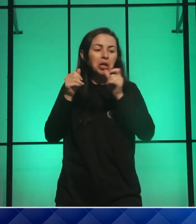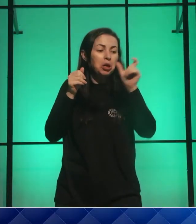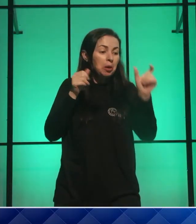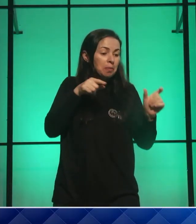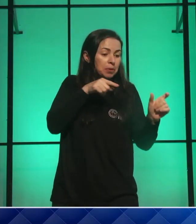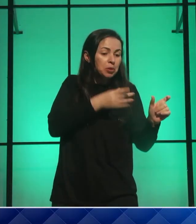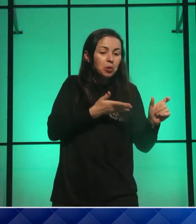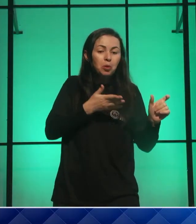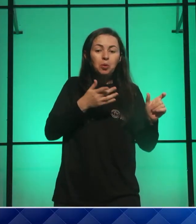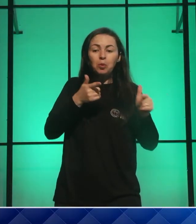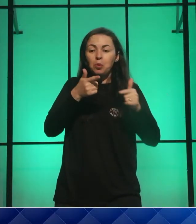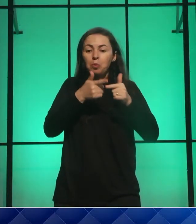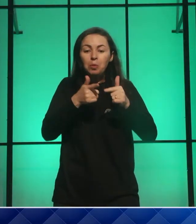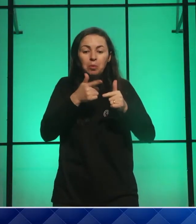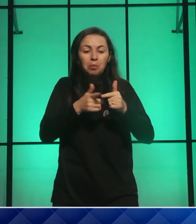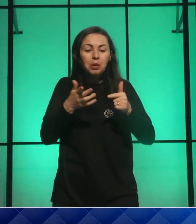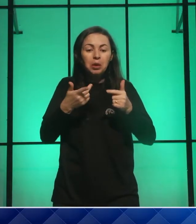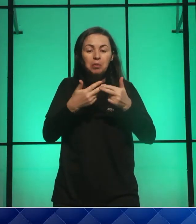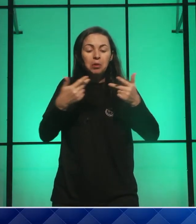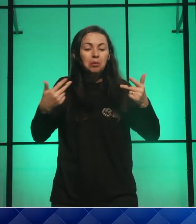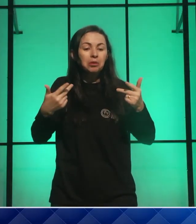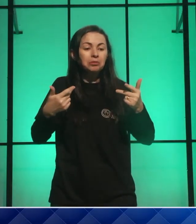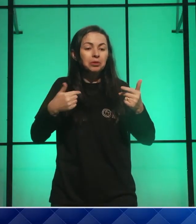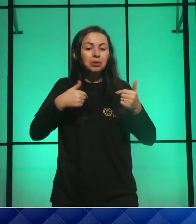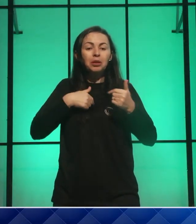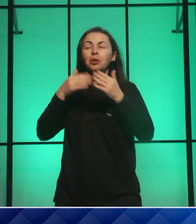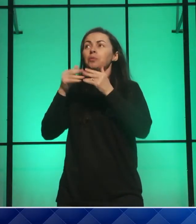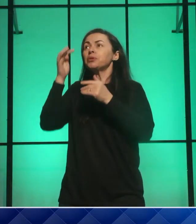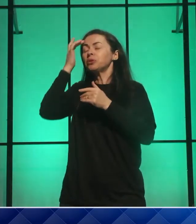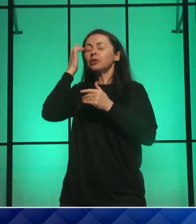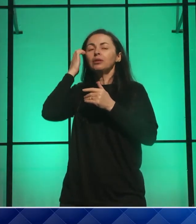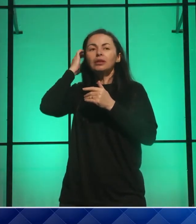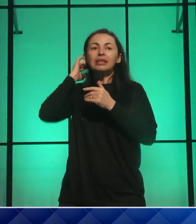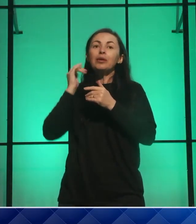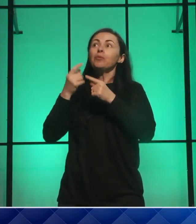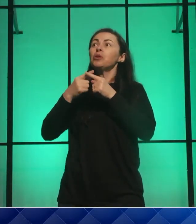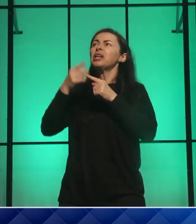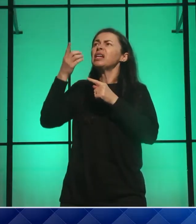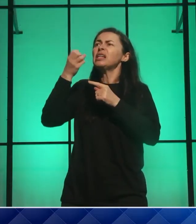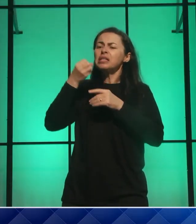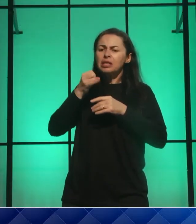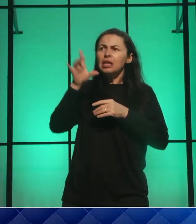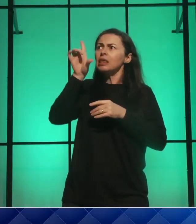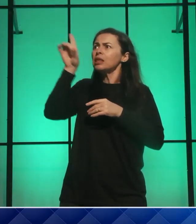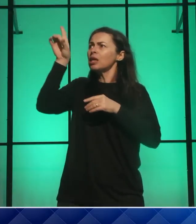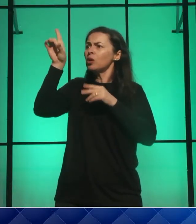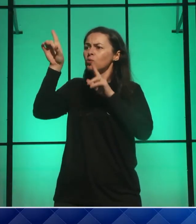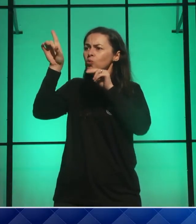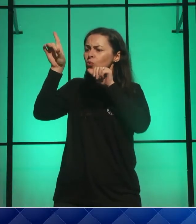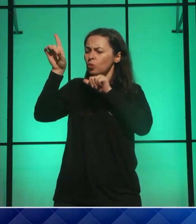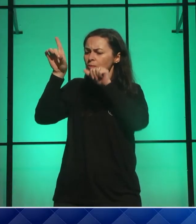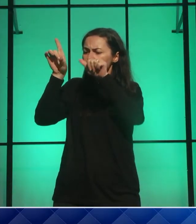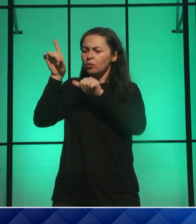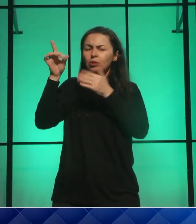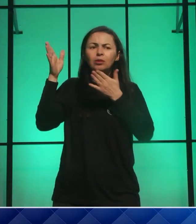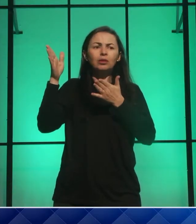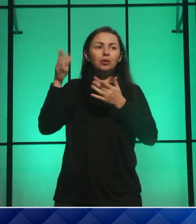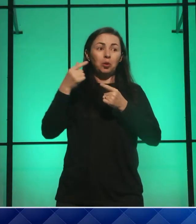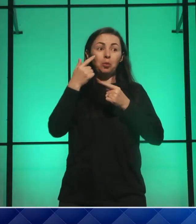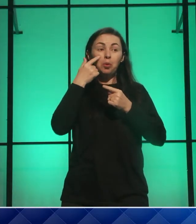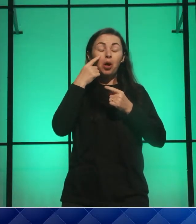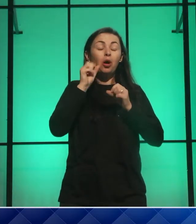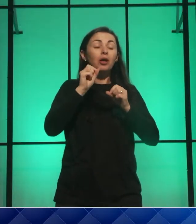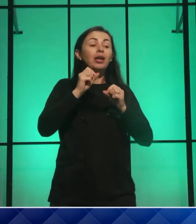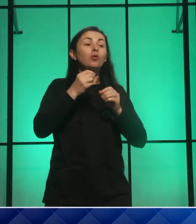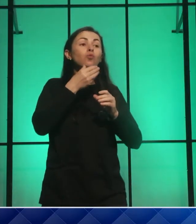uma situação, por um problema, se Deus não muda? Mas veja o que o nosso irmão Tiago nos